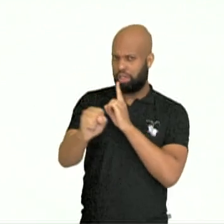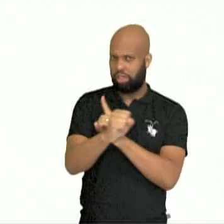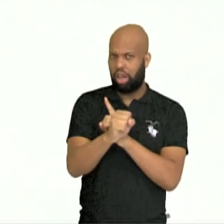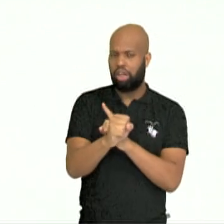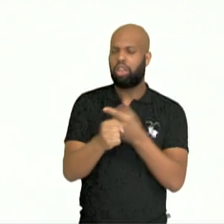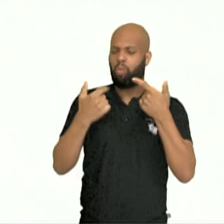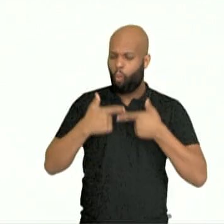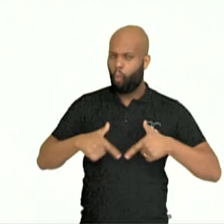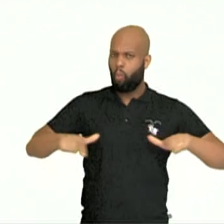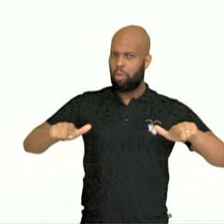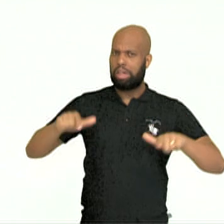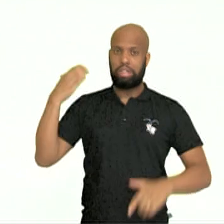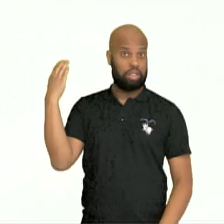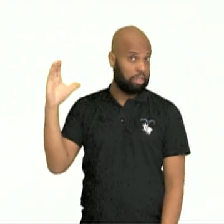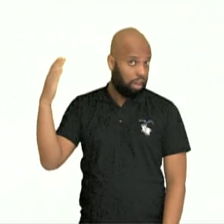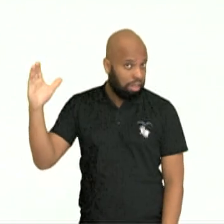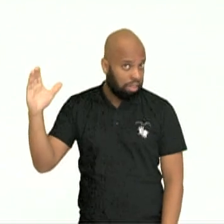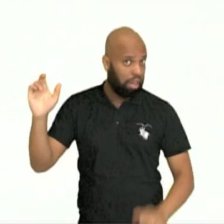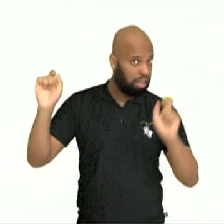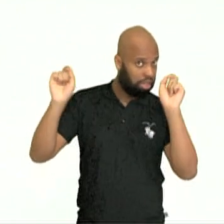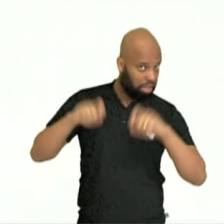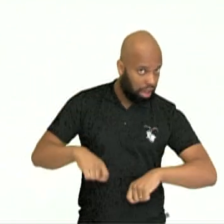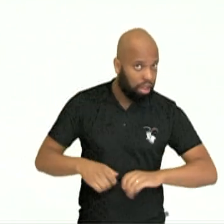da neutralidade científica?